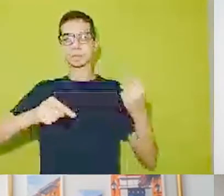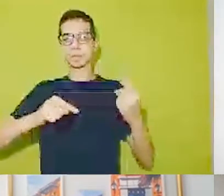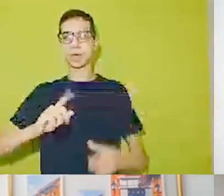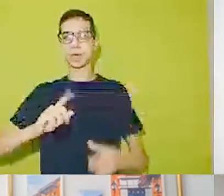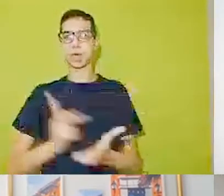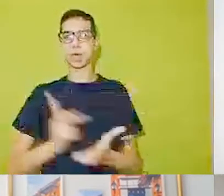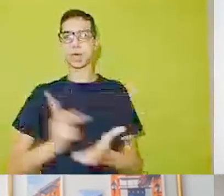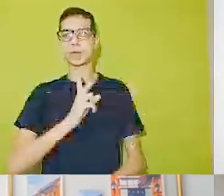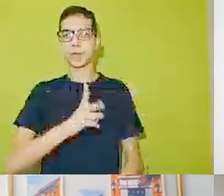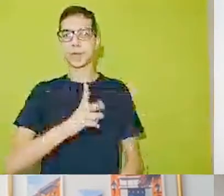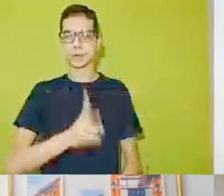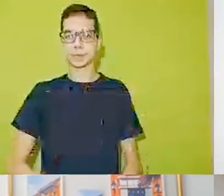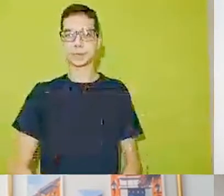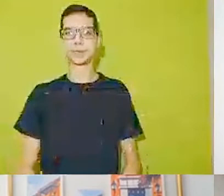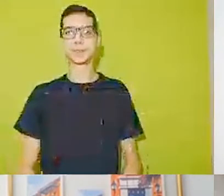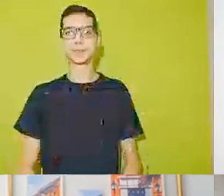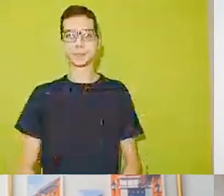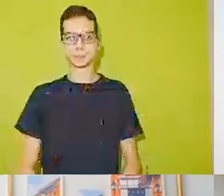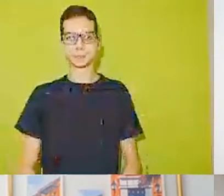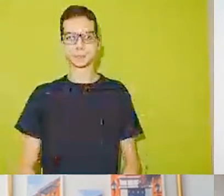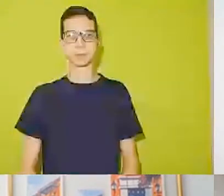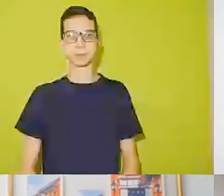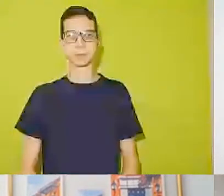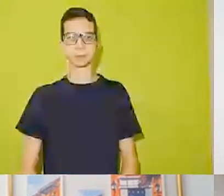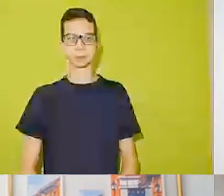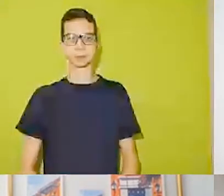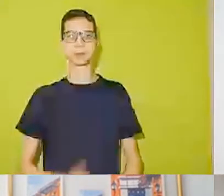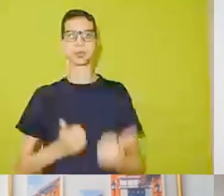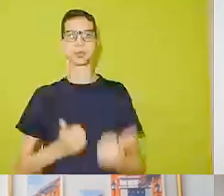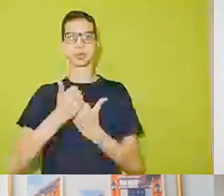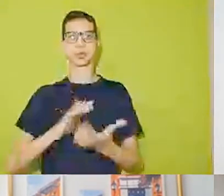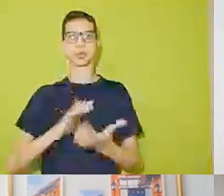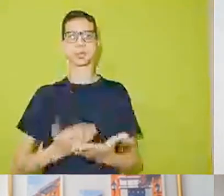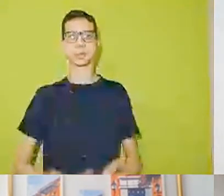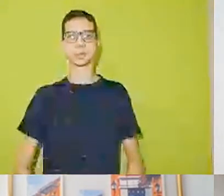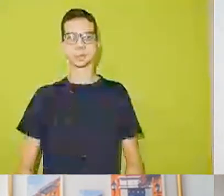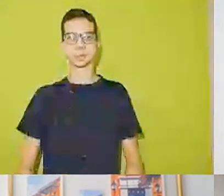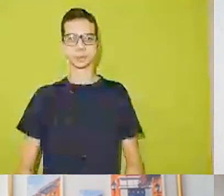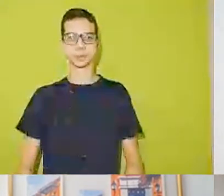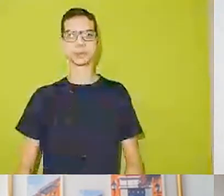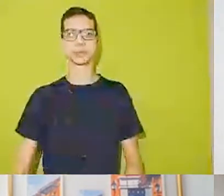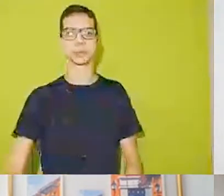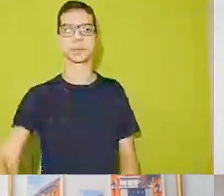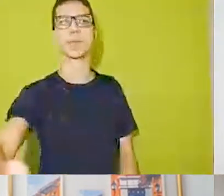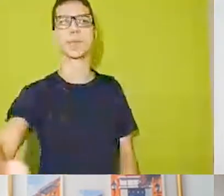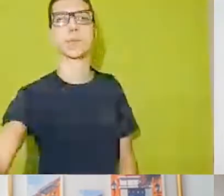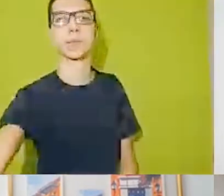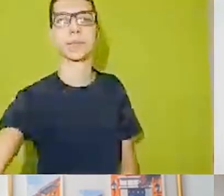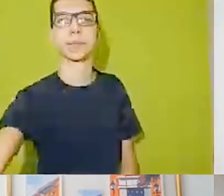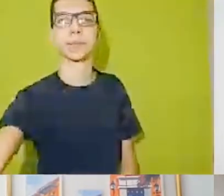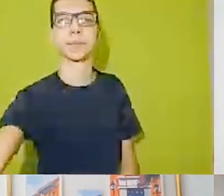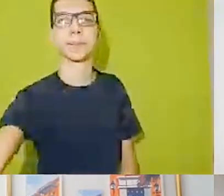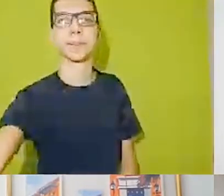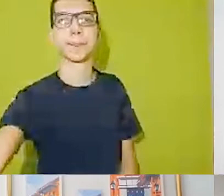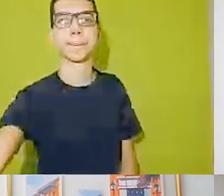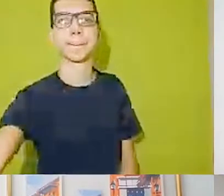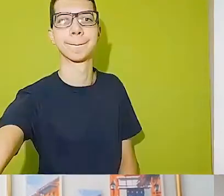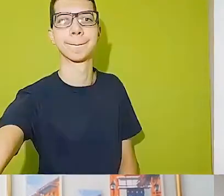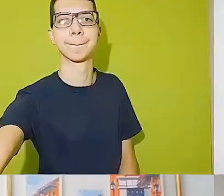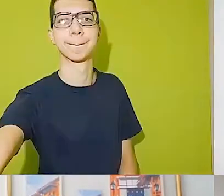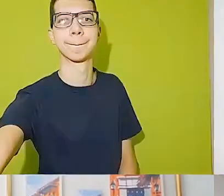tem se preocupado muito com essa questão, levado também para a defensoria aqui internamente, para que os defensores e defensoras também